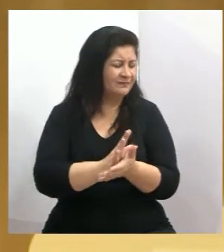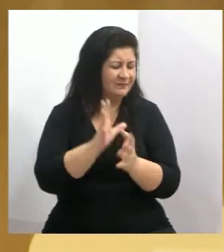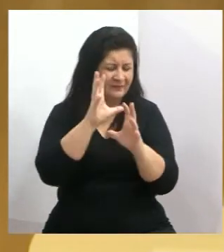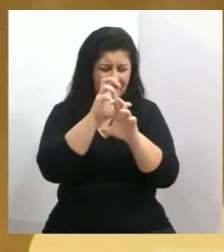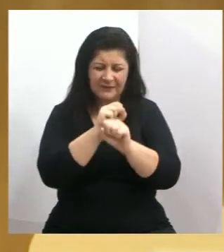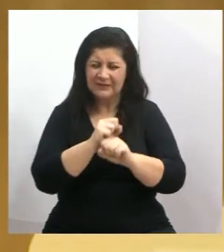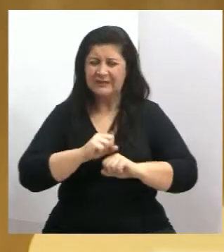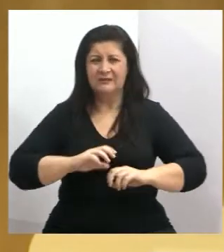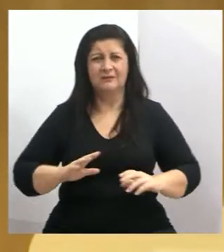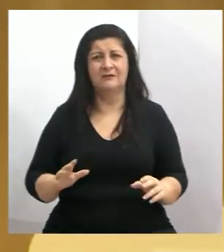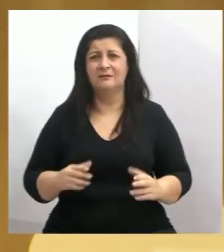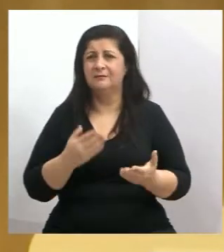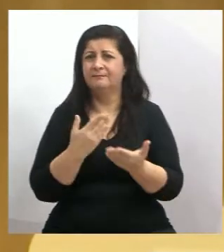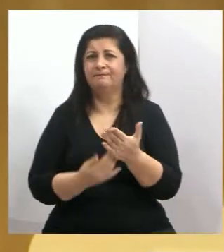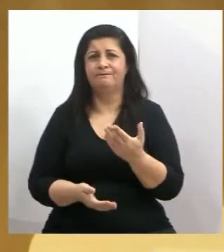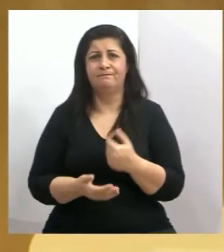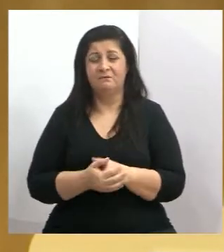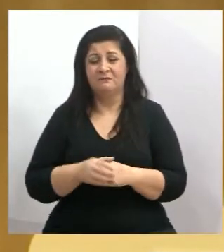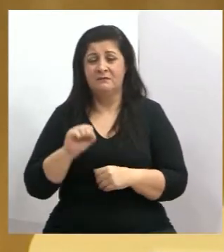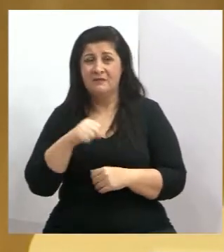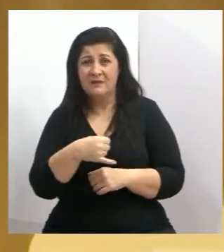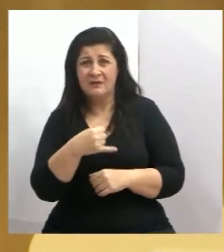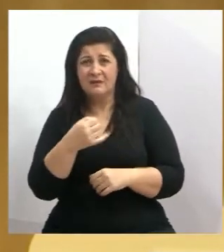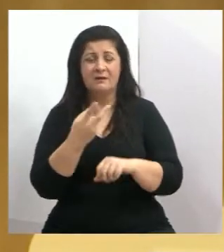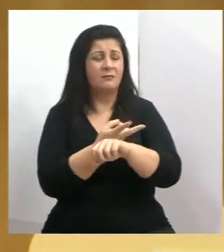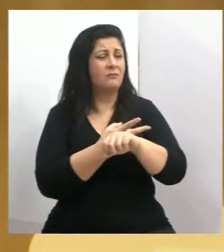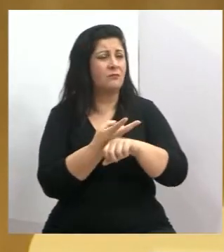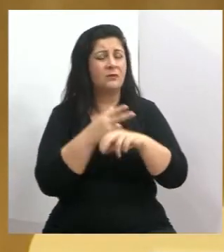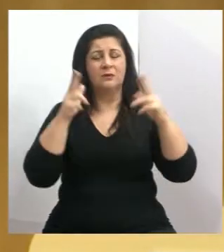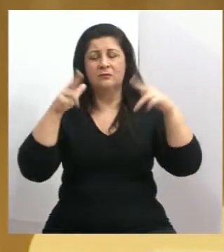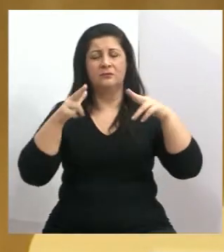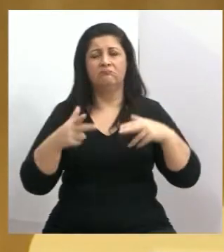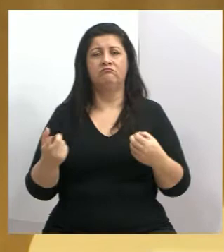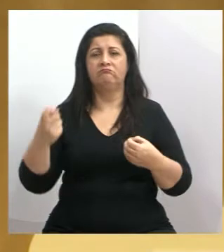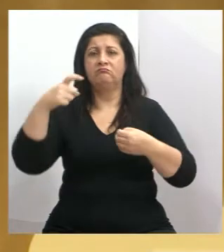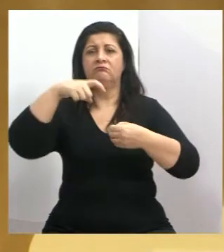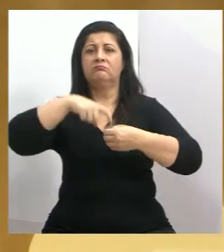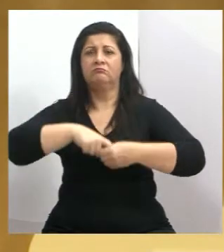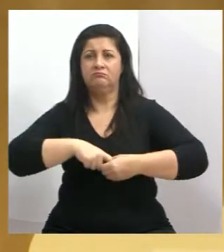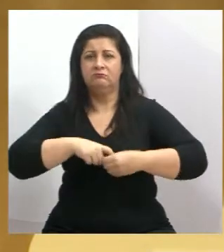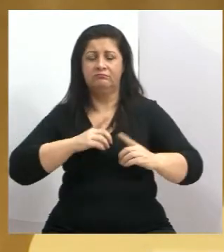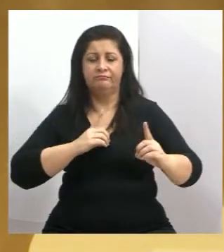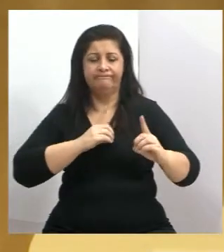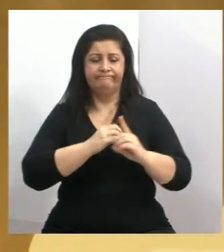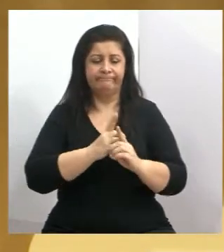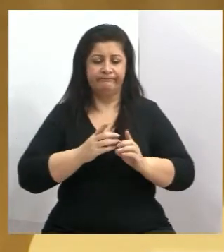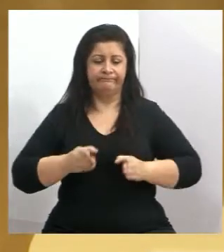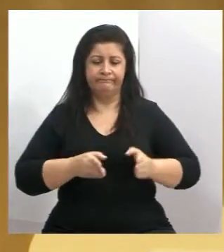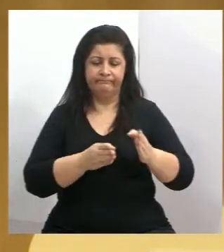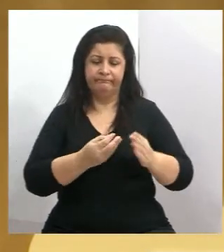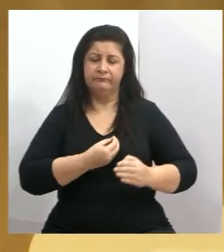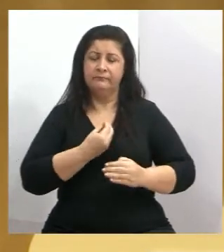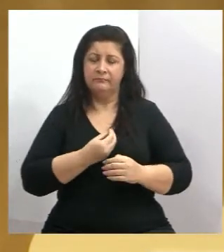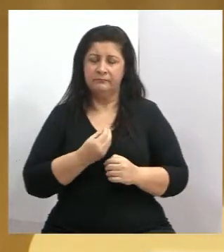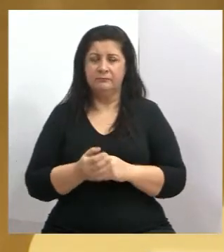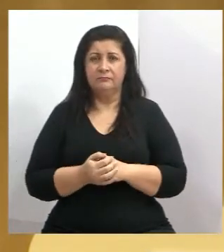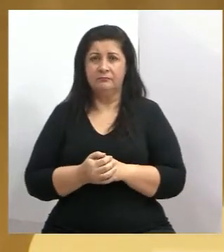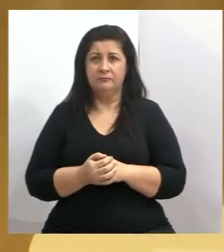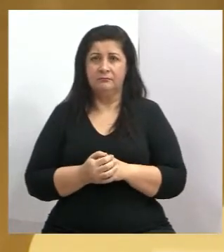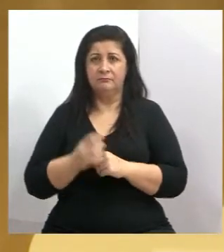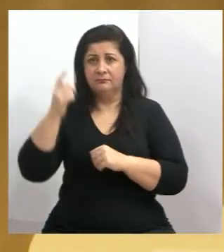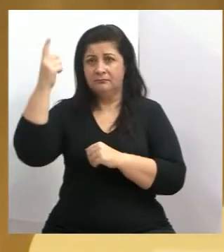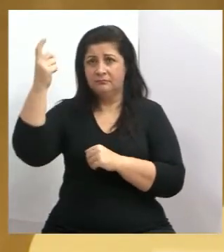os que a ela procuram jamais voltarão nem tornaram a encontrar as Veredas da vida a sabedoria